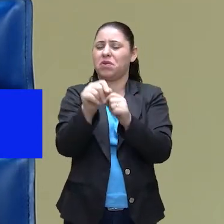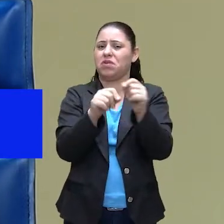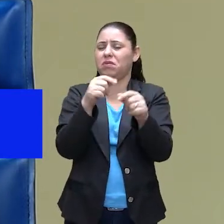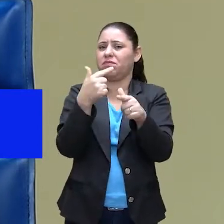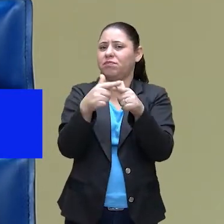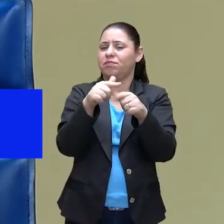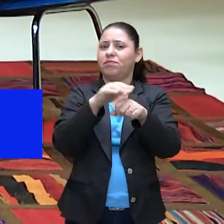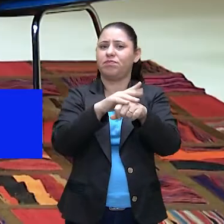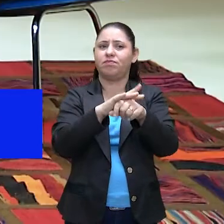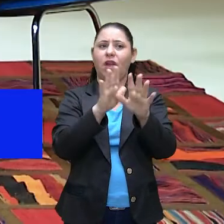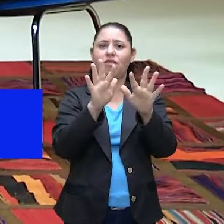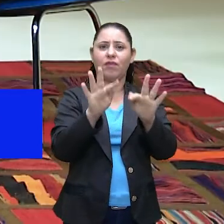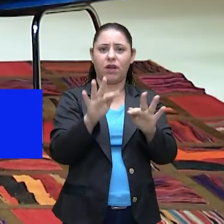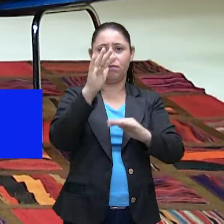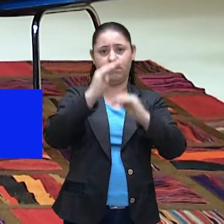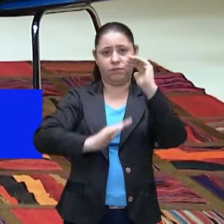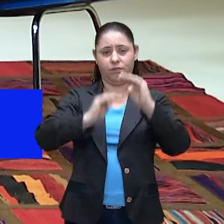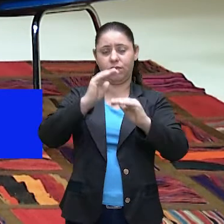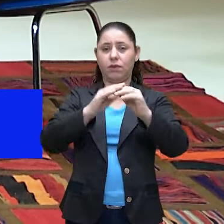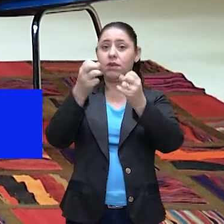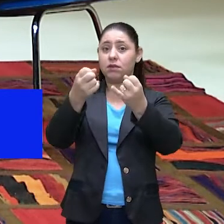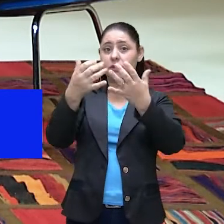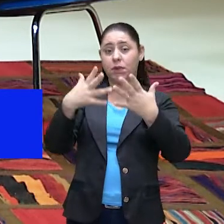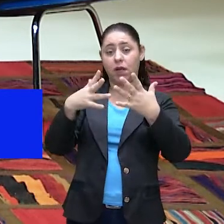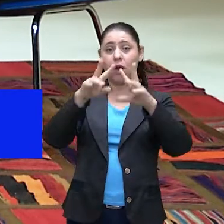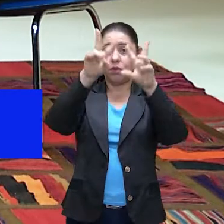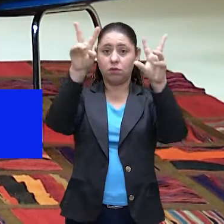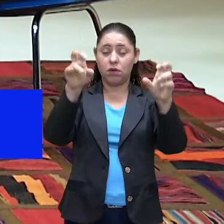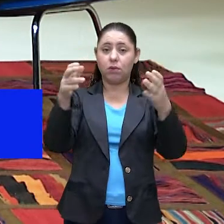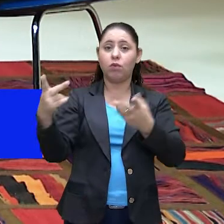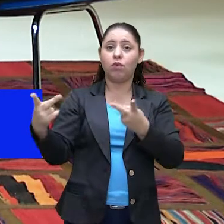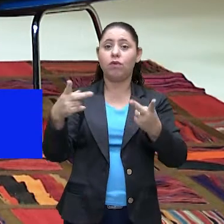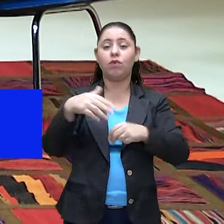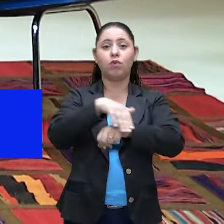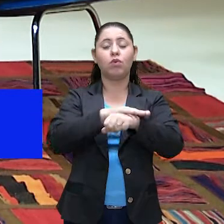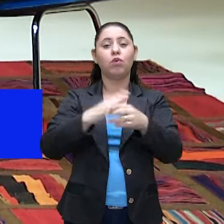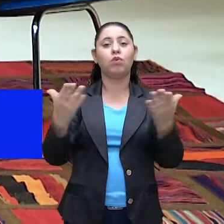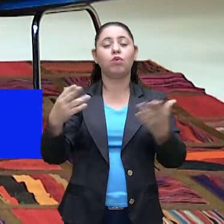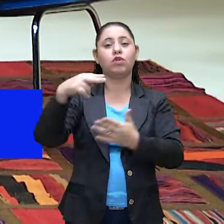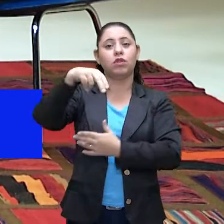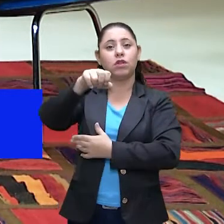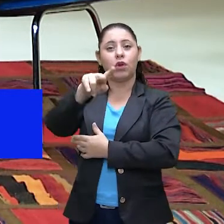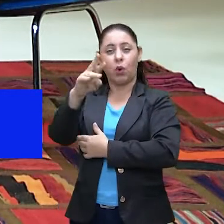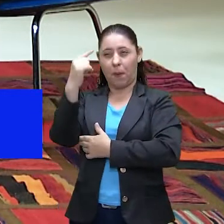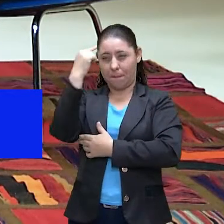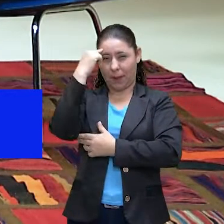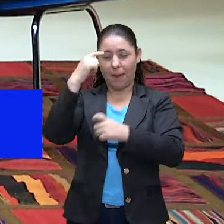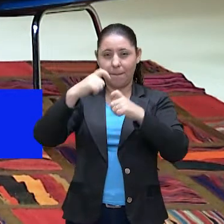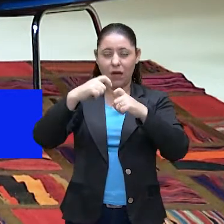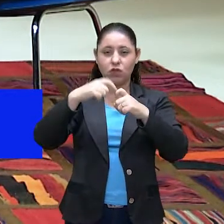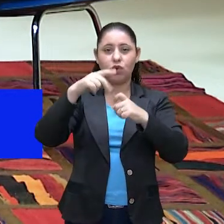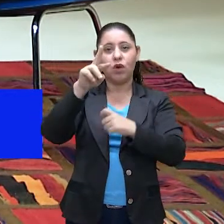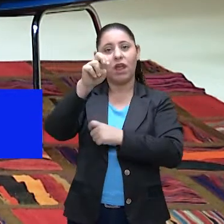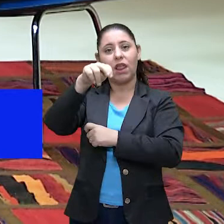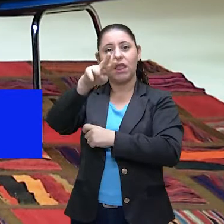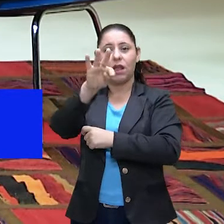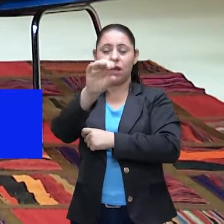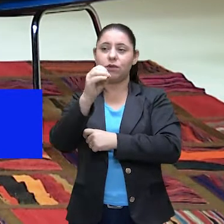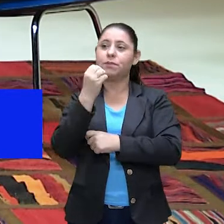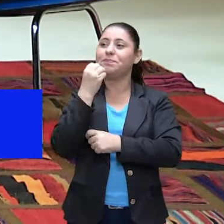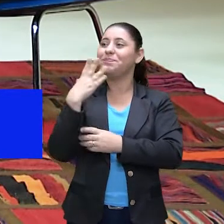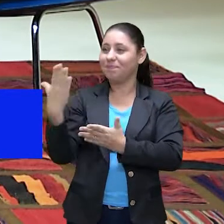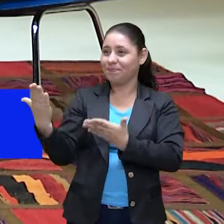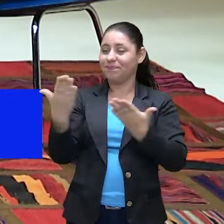da carreira. E para falar sobre esse assunto, eu converso com o neurologista Renato Lima Ferraz. Seja bem-vindo,